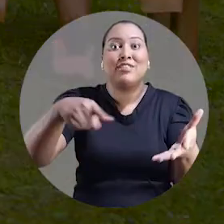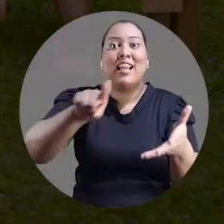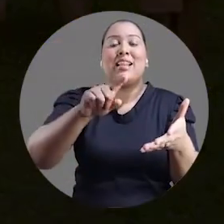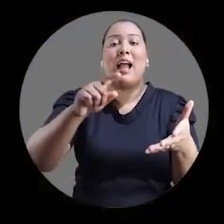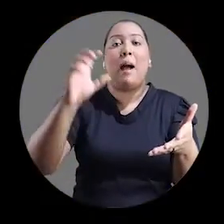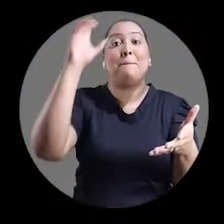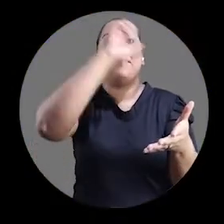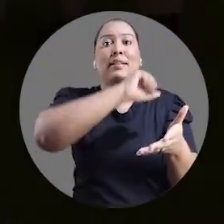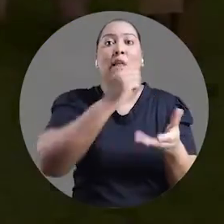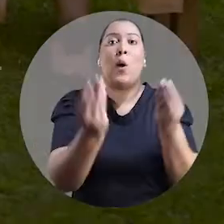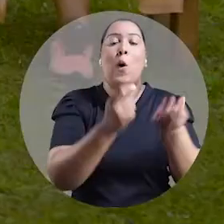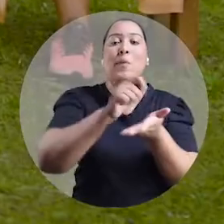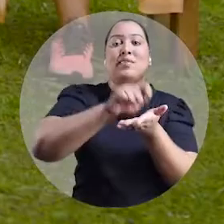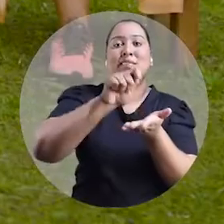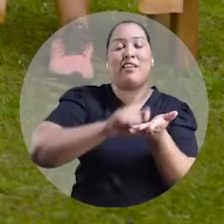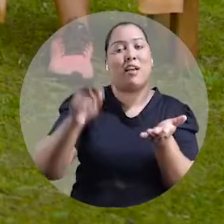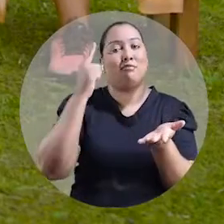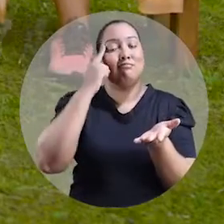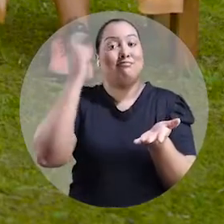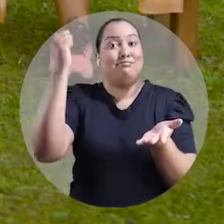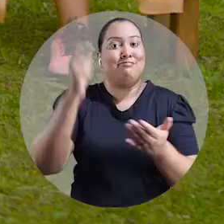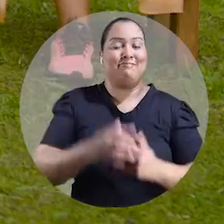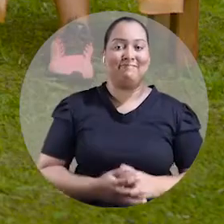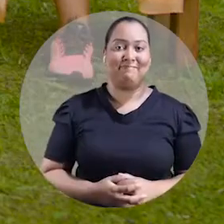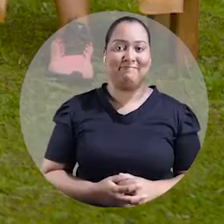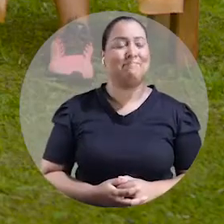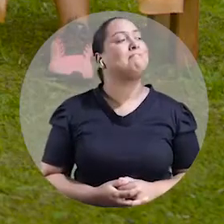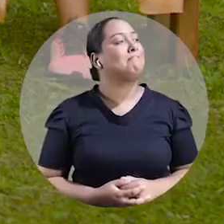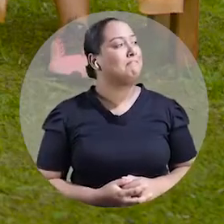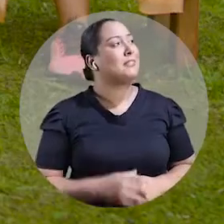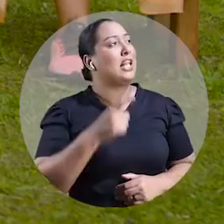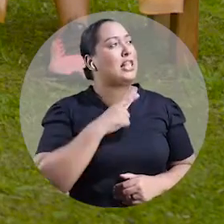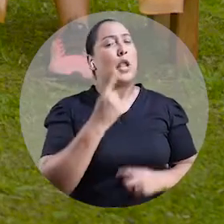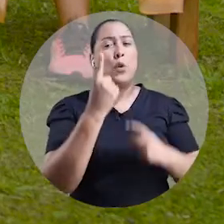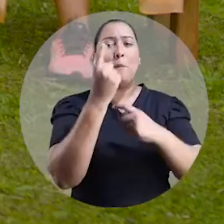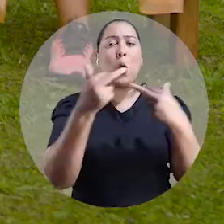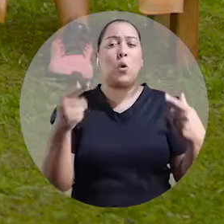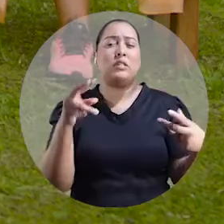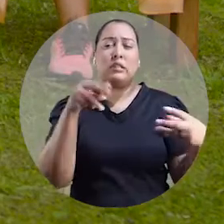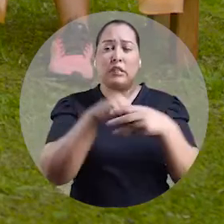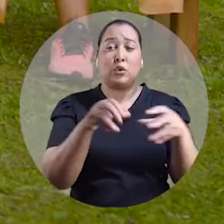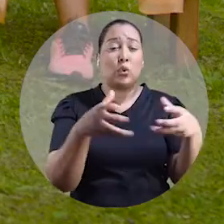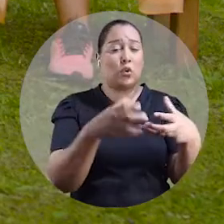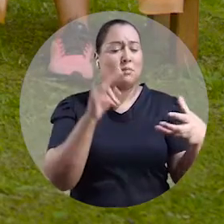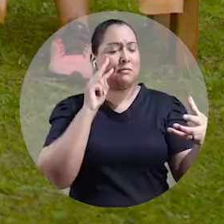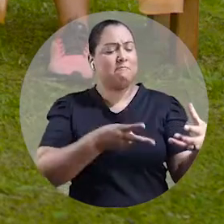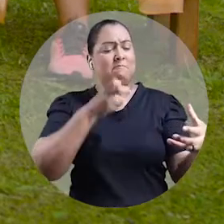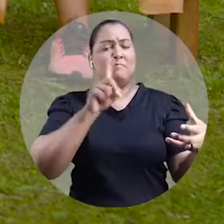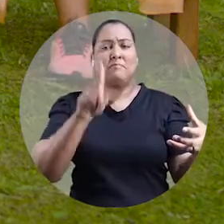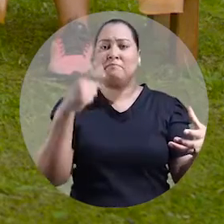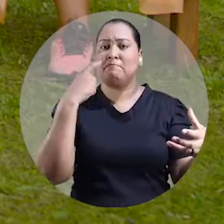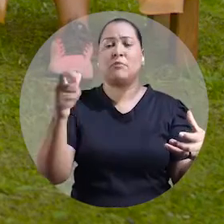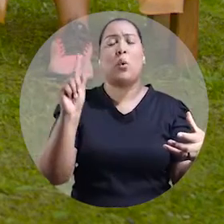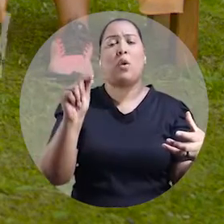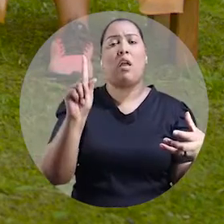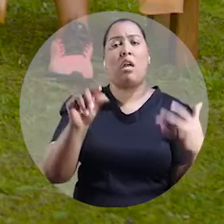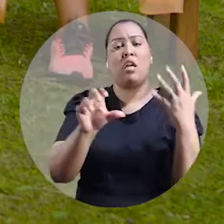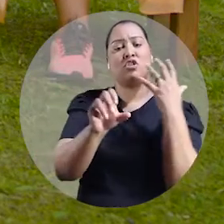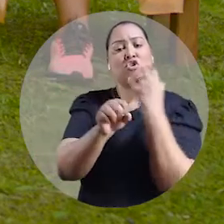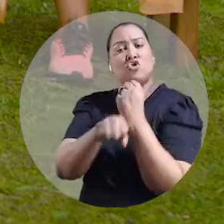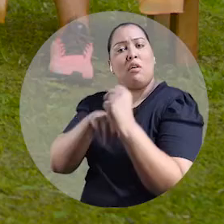criativa. Eu acho que tem uma coisa que eu acho muito interessante nesse grupo, né? É que tem